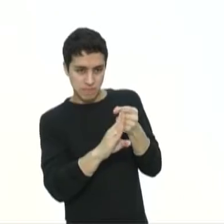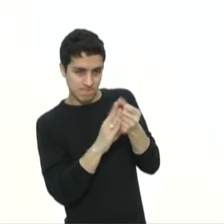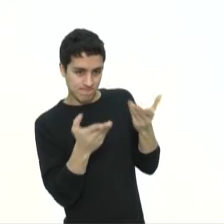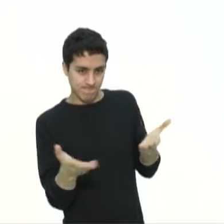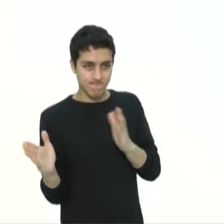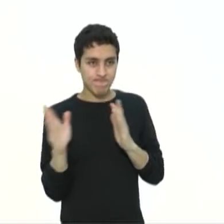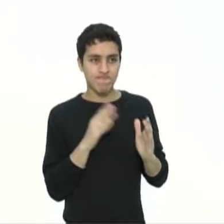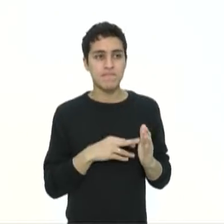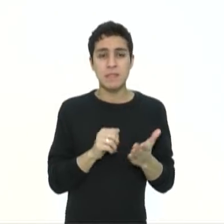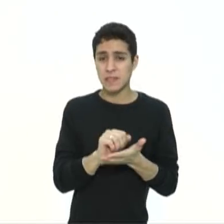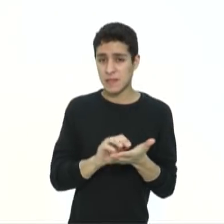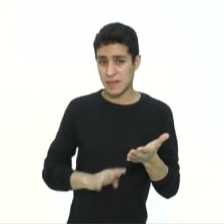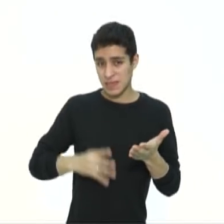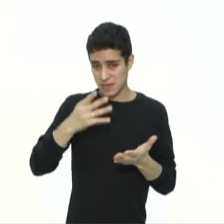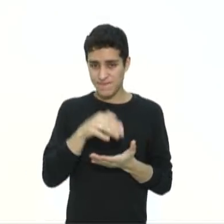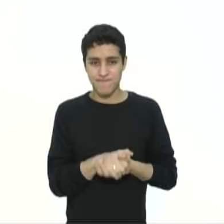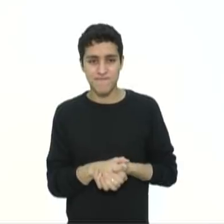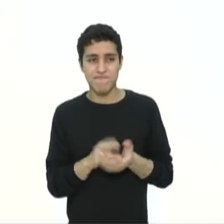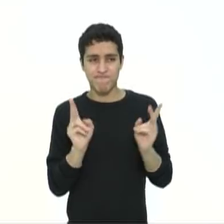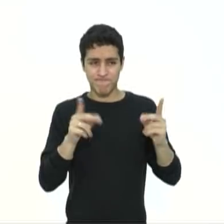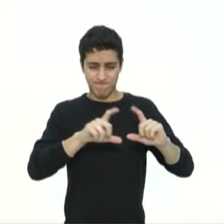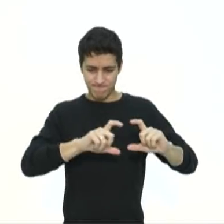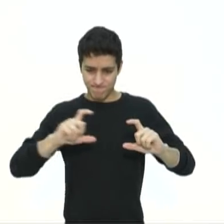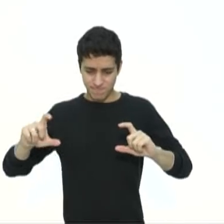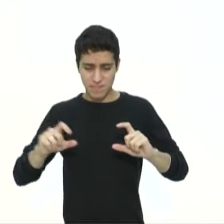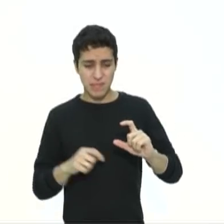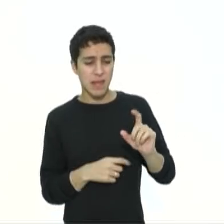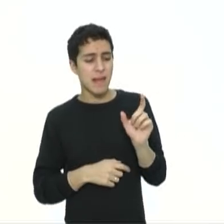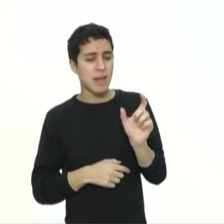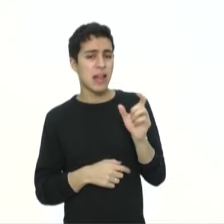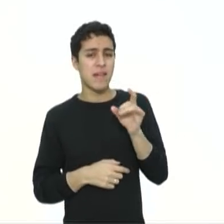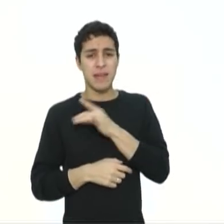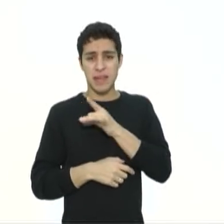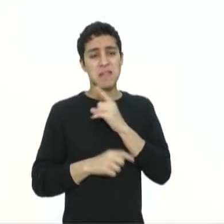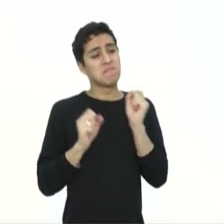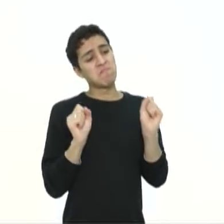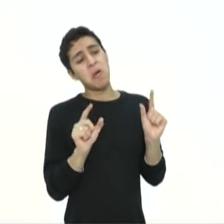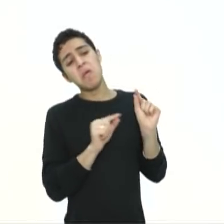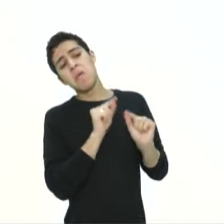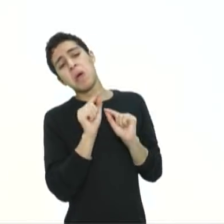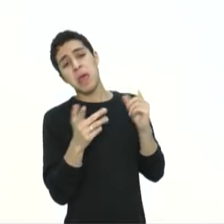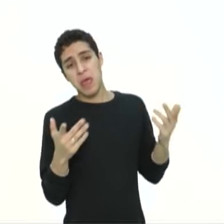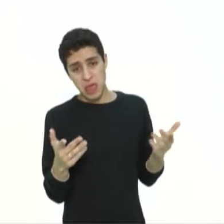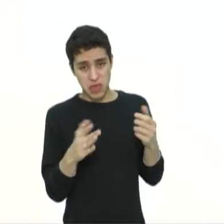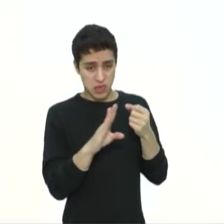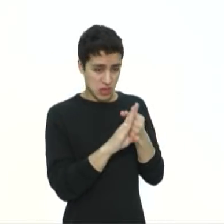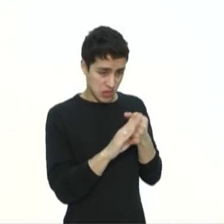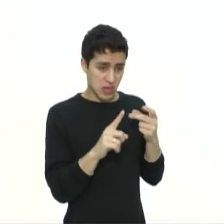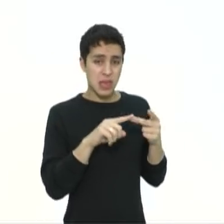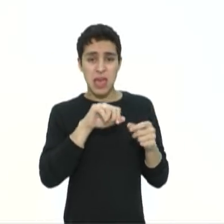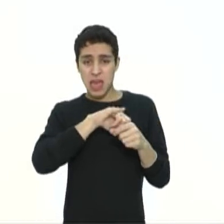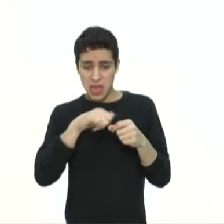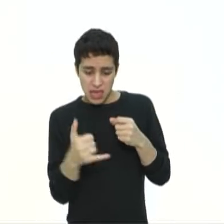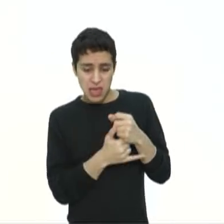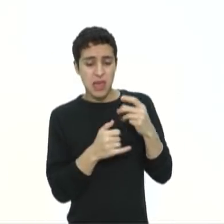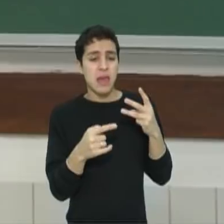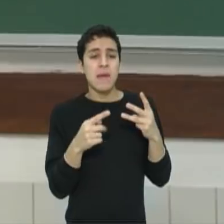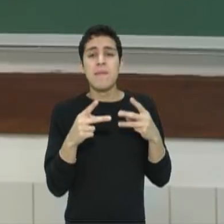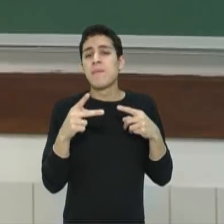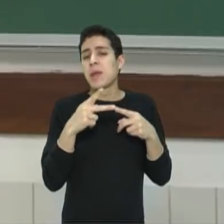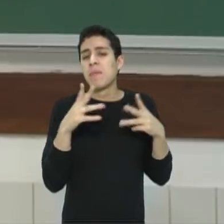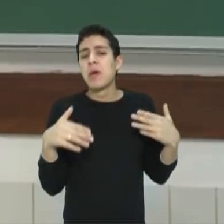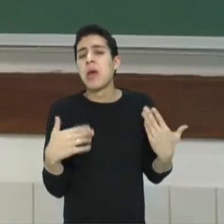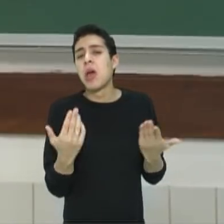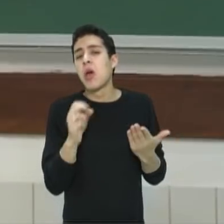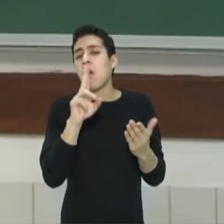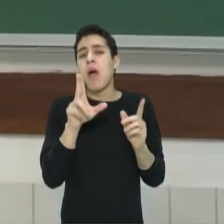exercício 4, ainda nessa tirinha, a palavra medo pode ser considerada substantivo, adjetivo, preposição ou